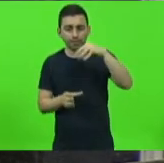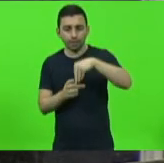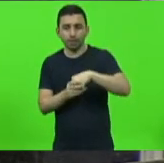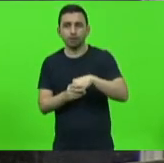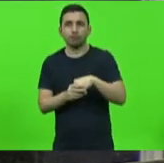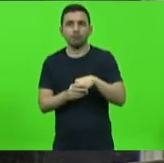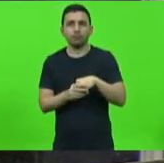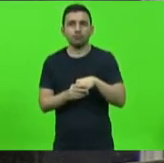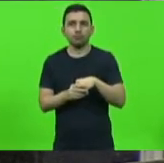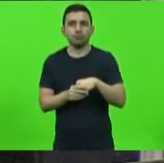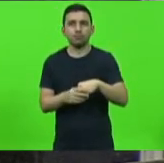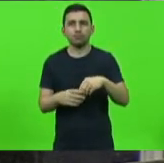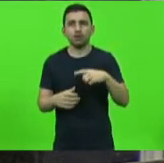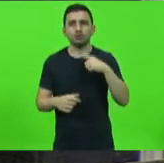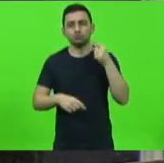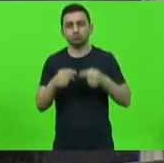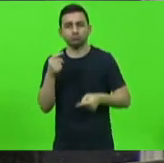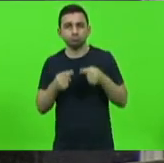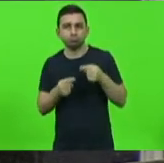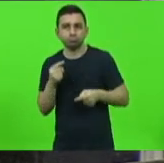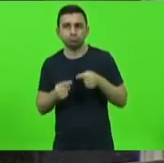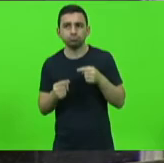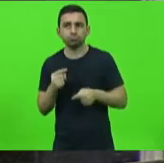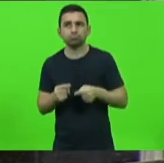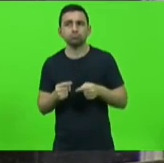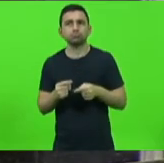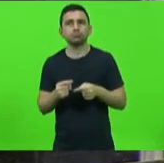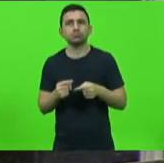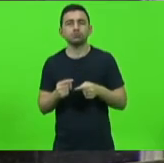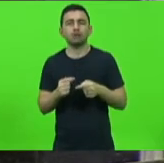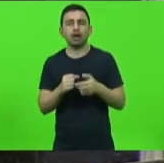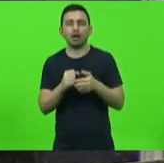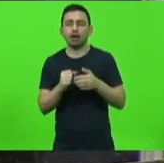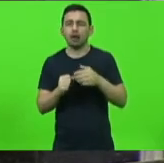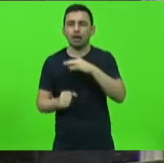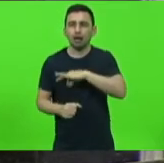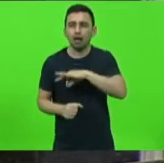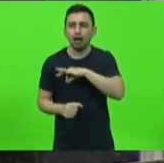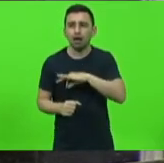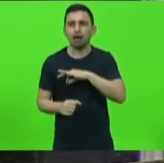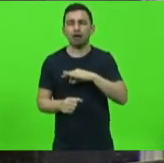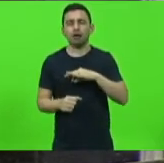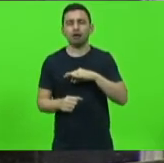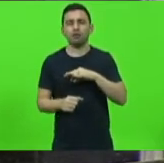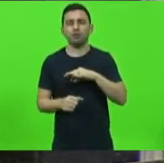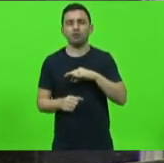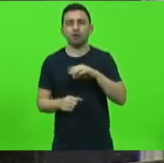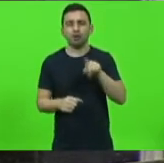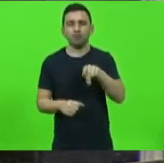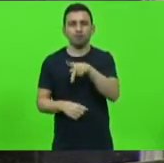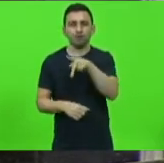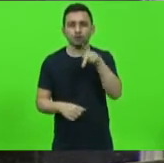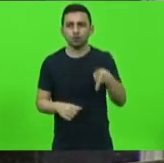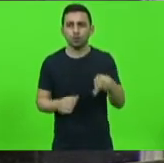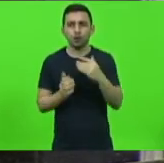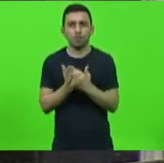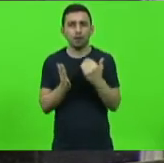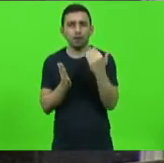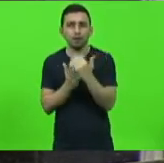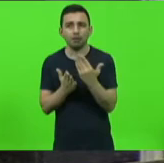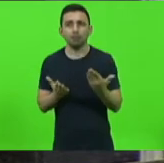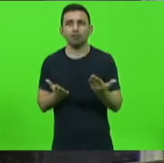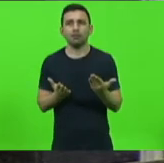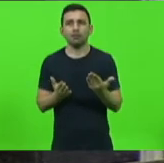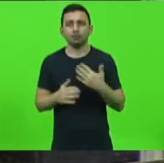plenário, vamos discutir o piso do magistério, a valorização, agora um plano que eu escutei aqui também, um plano de